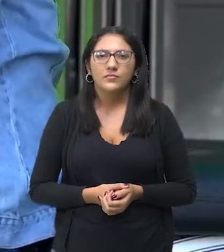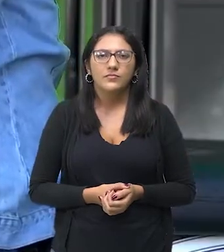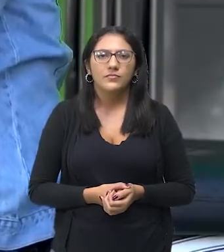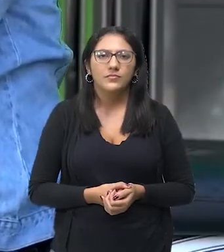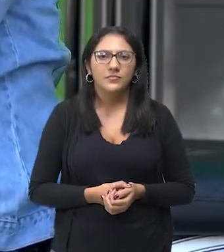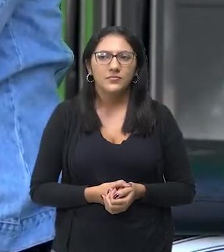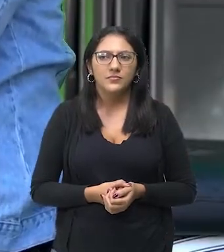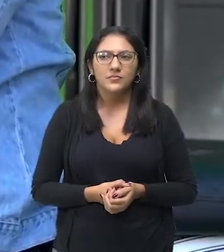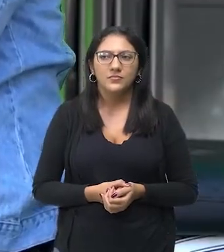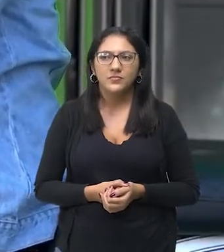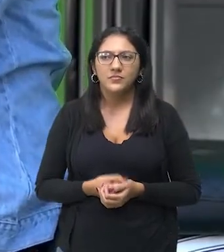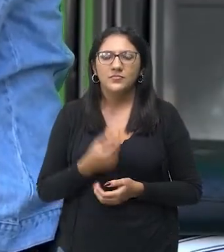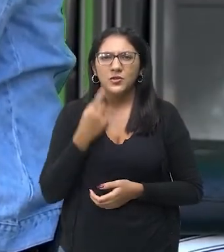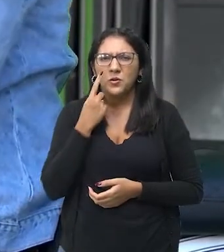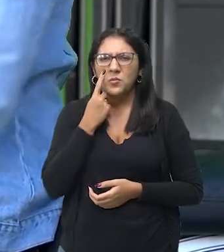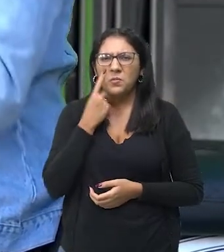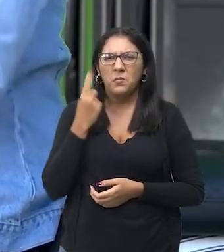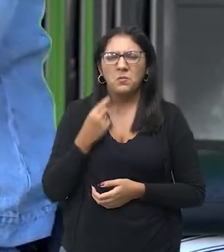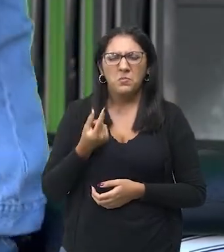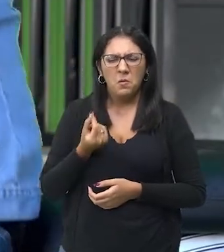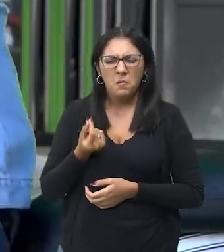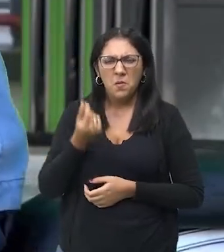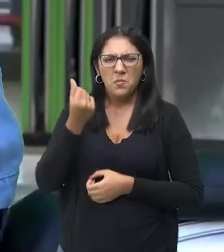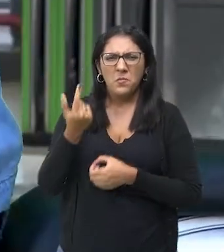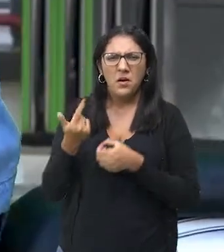O preço está muito alto, assim fica difícil.